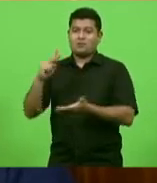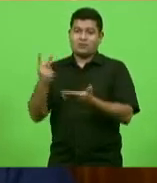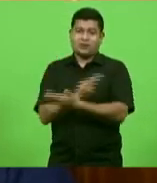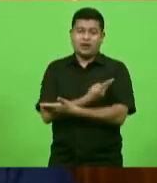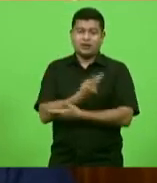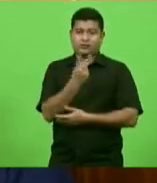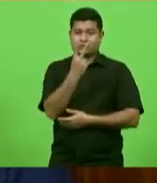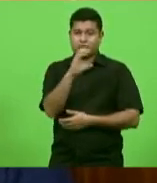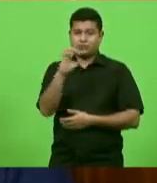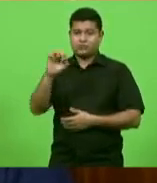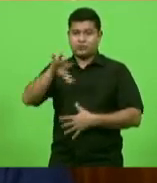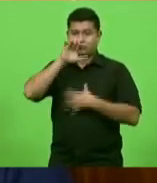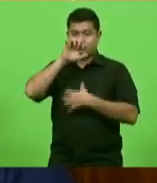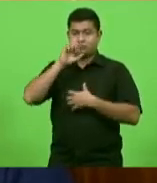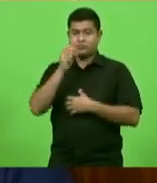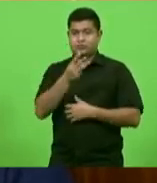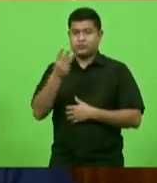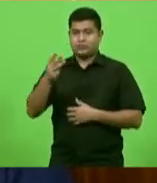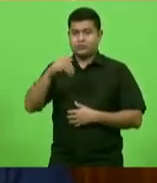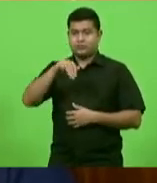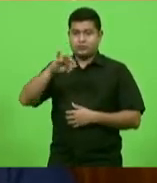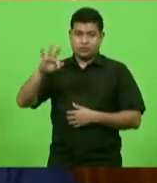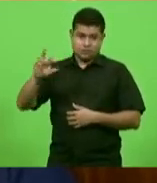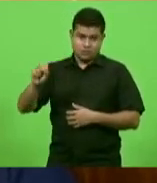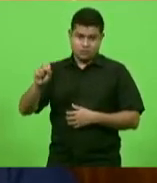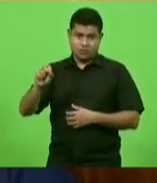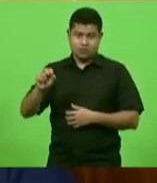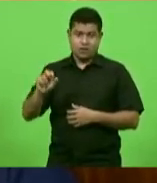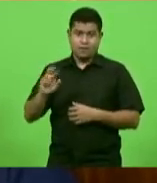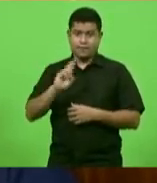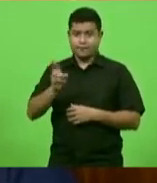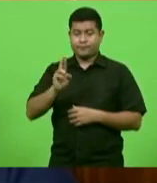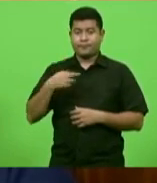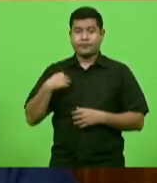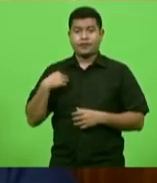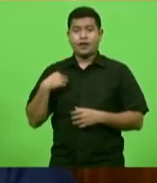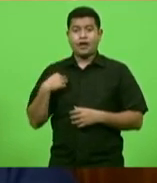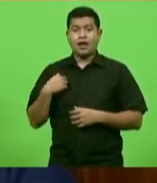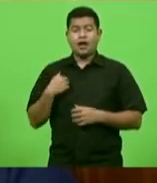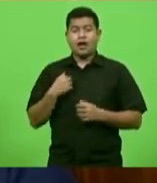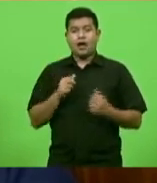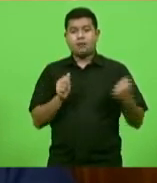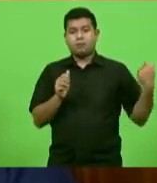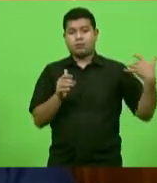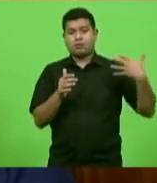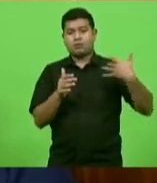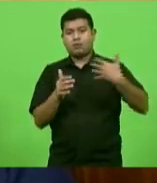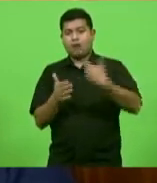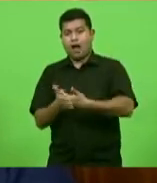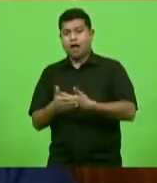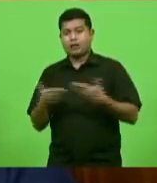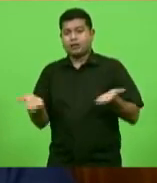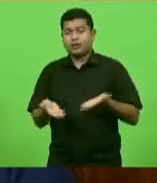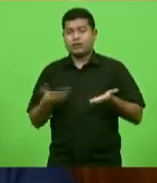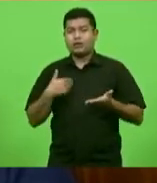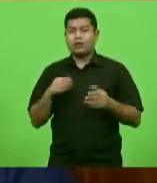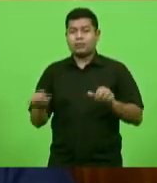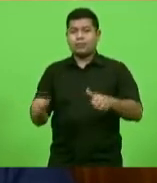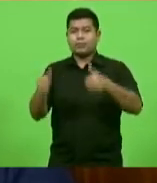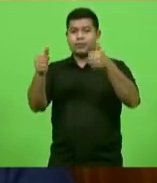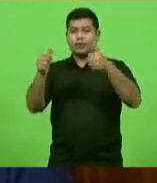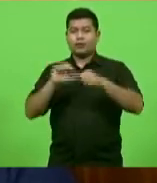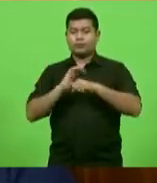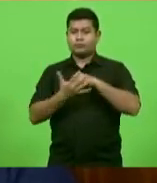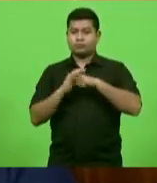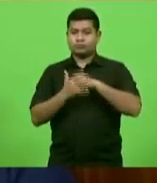por R$33 milhões. De lá para cá, tivemos uma inicial melhora no quadro da